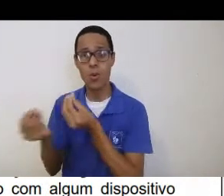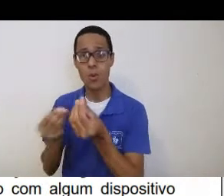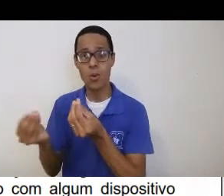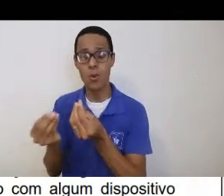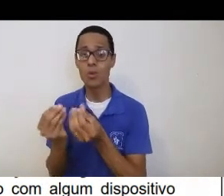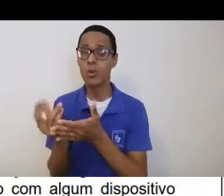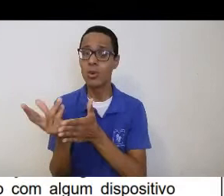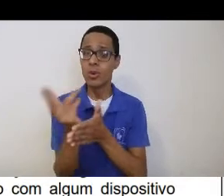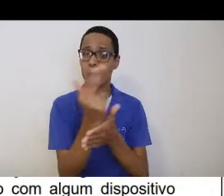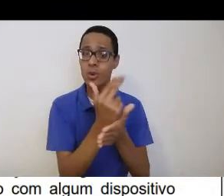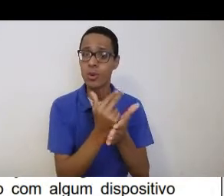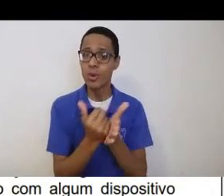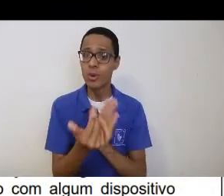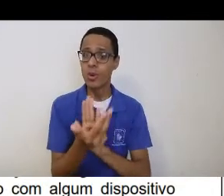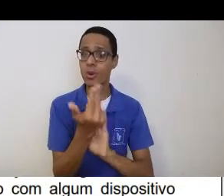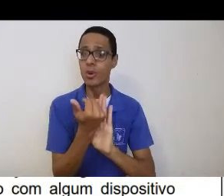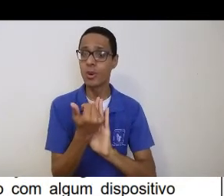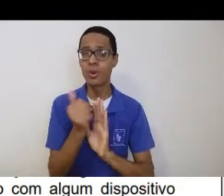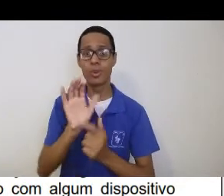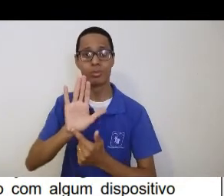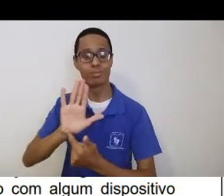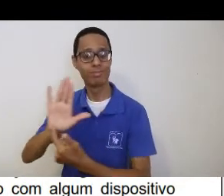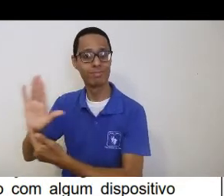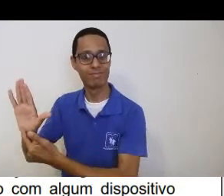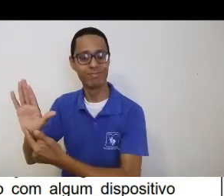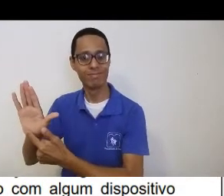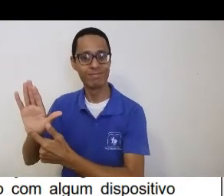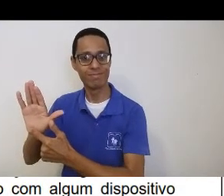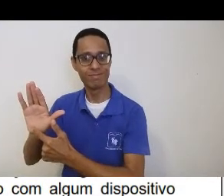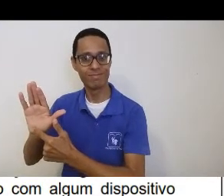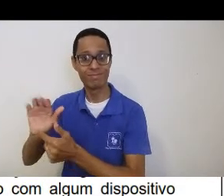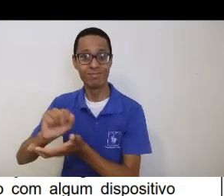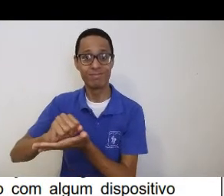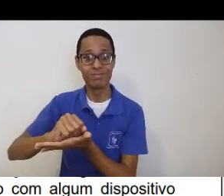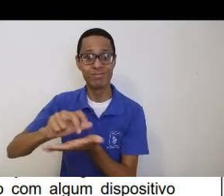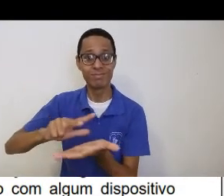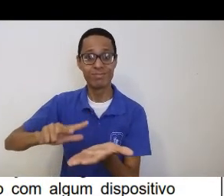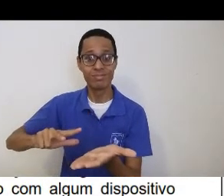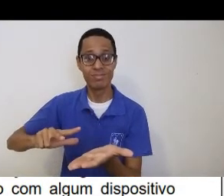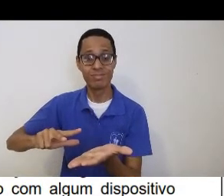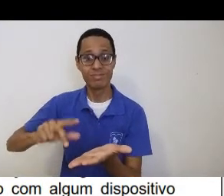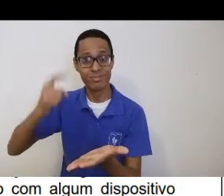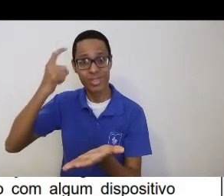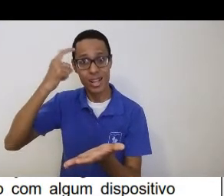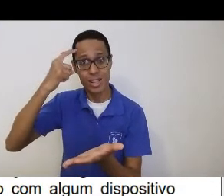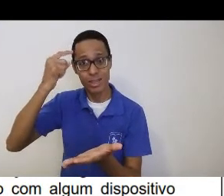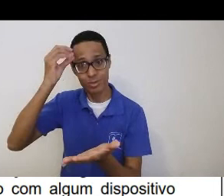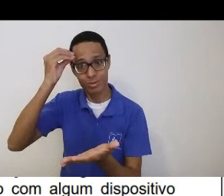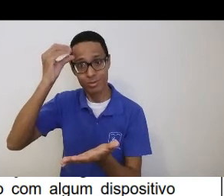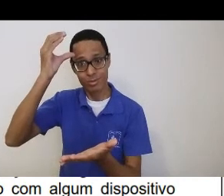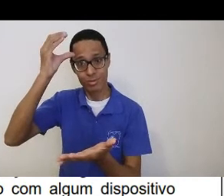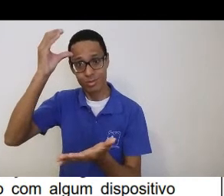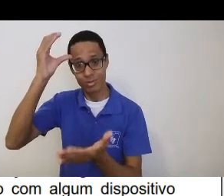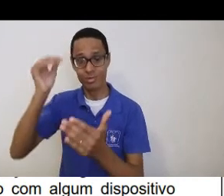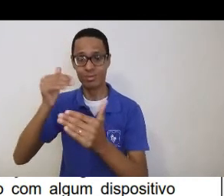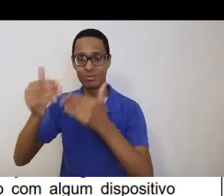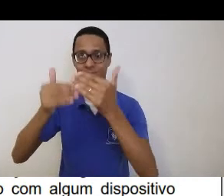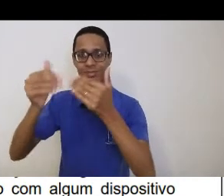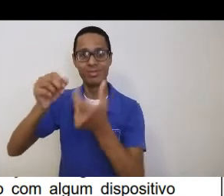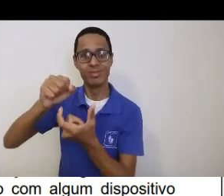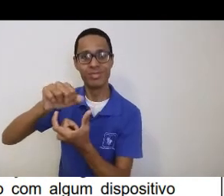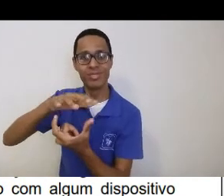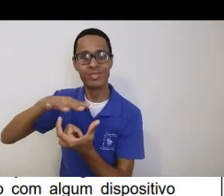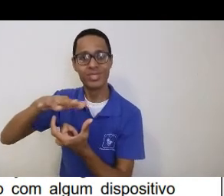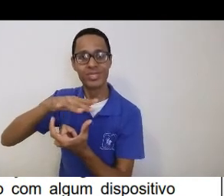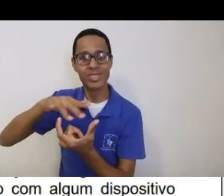recursos visuais possibilita ao sujeito a um desenvolvimento de alfabetização, né, e